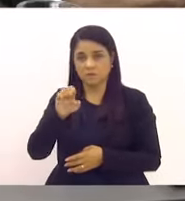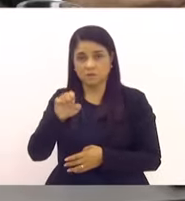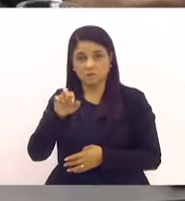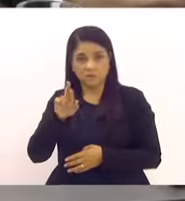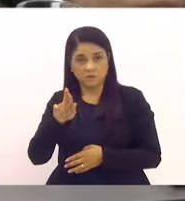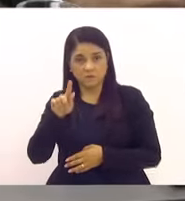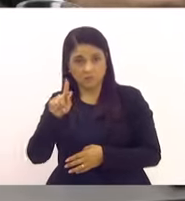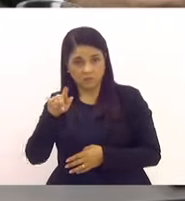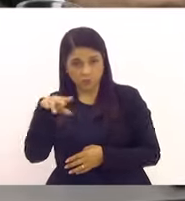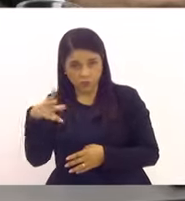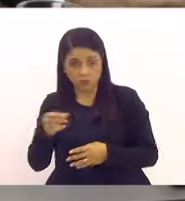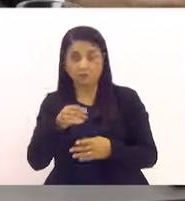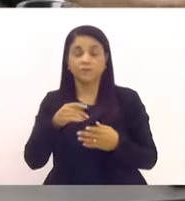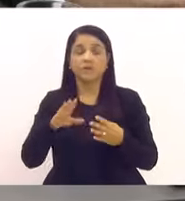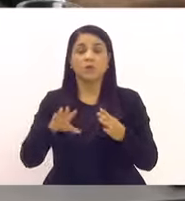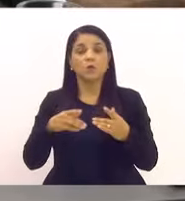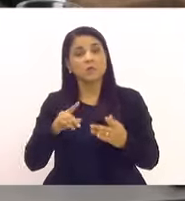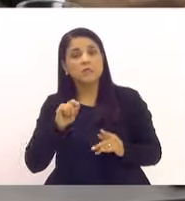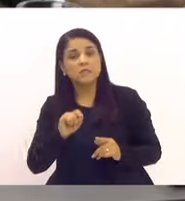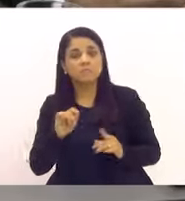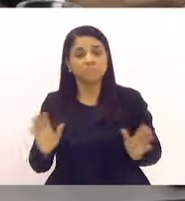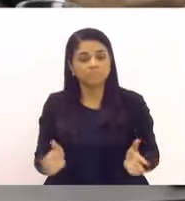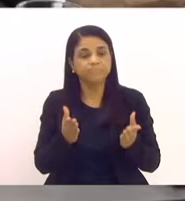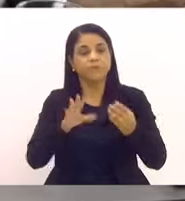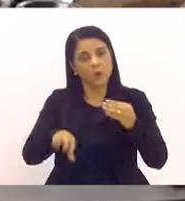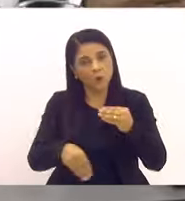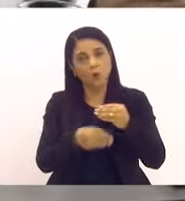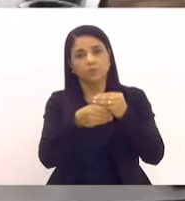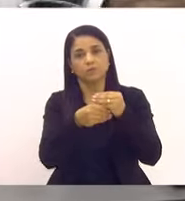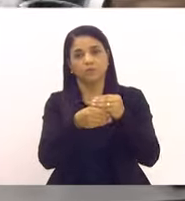foram... incorporados. E, por fim, agora sim,